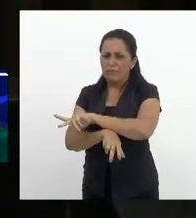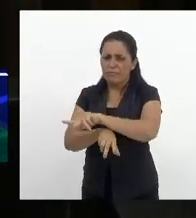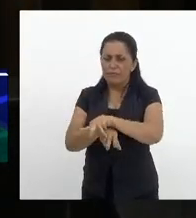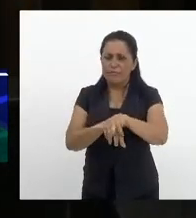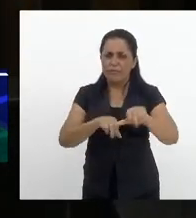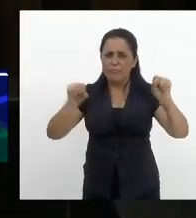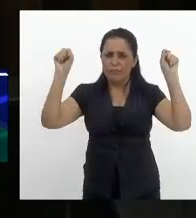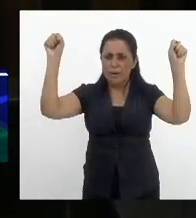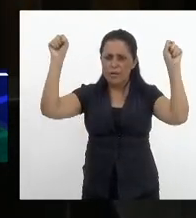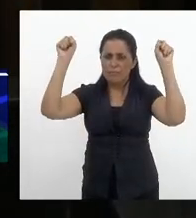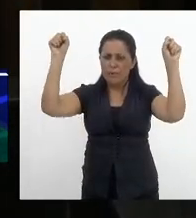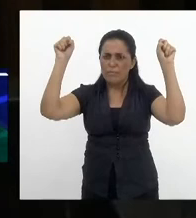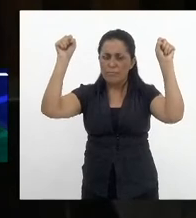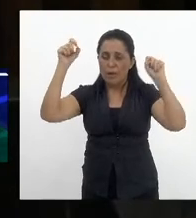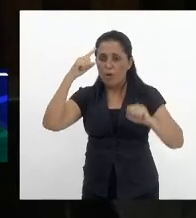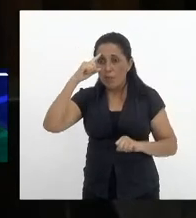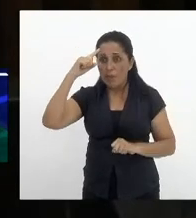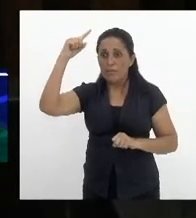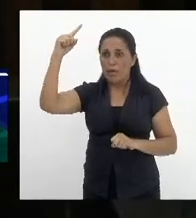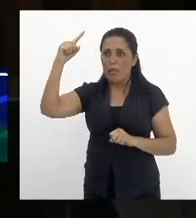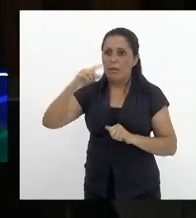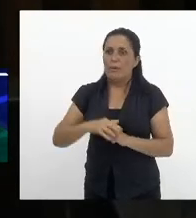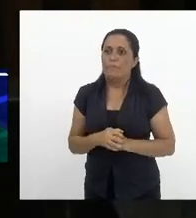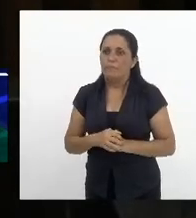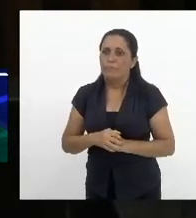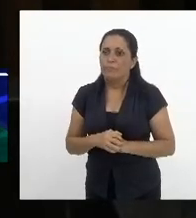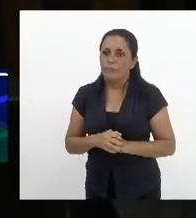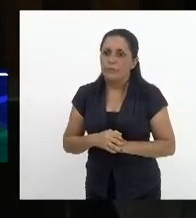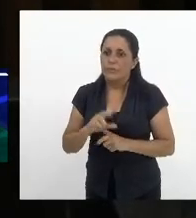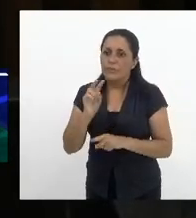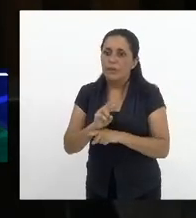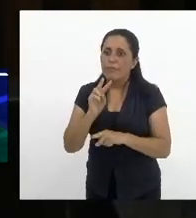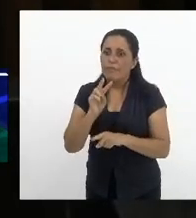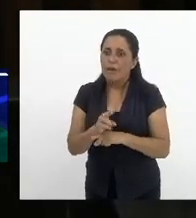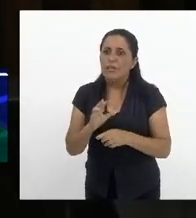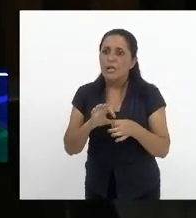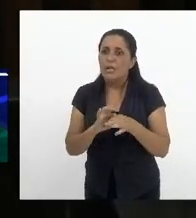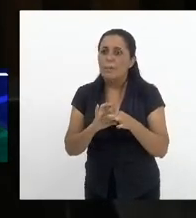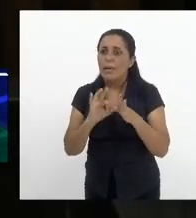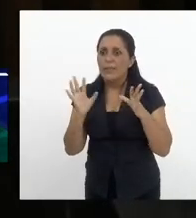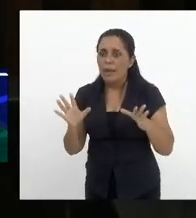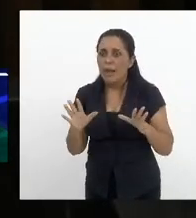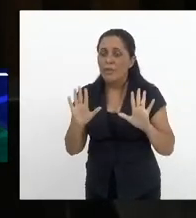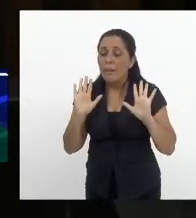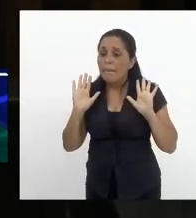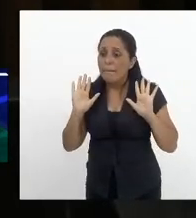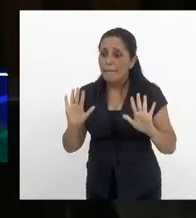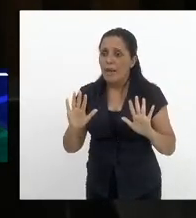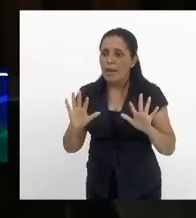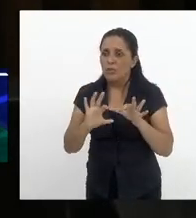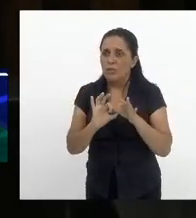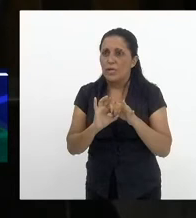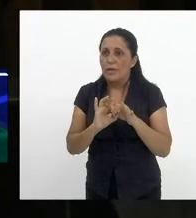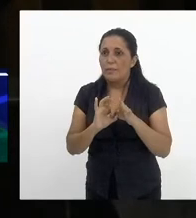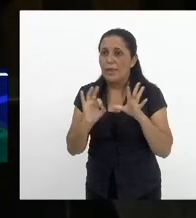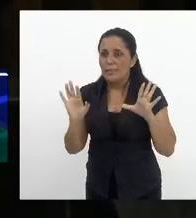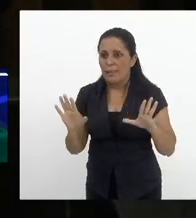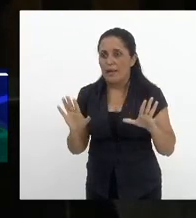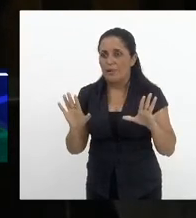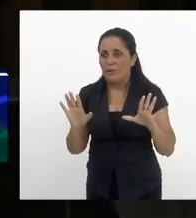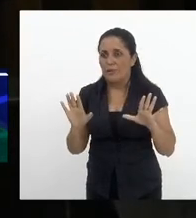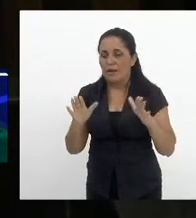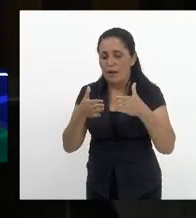de uma ideia. Aliás, muitos defendem a liberdade, mas quando a liberdade é